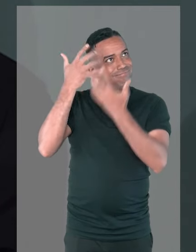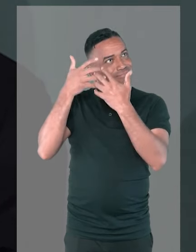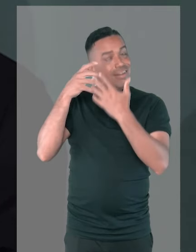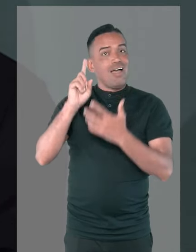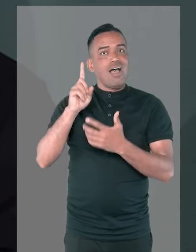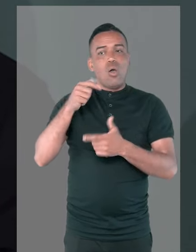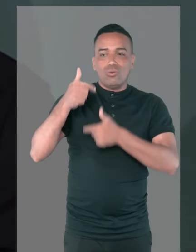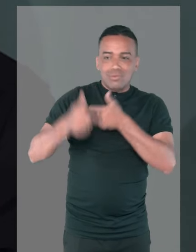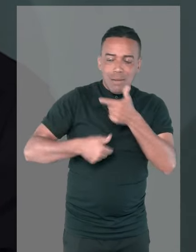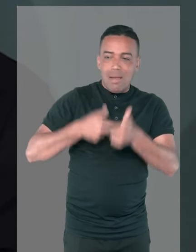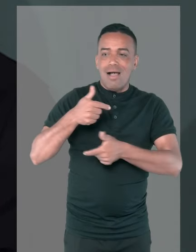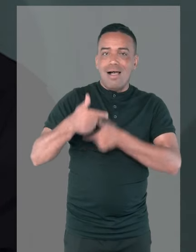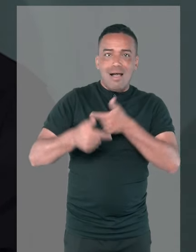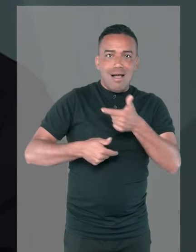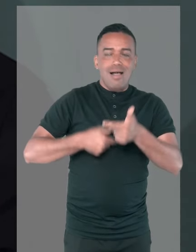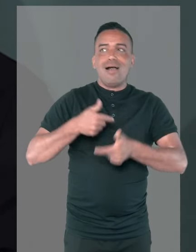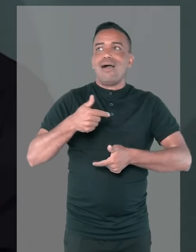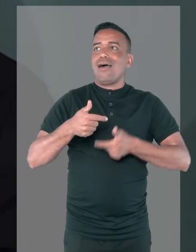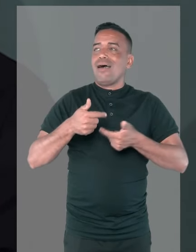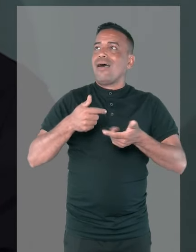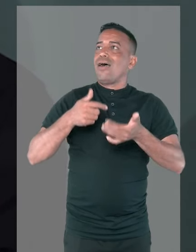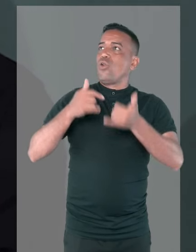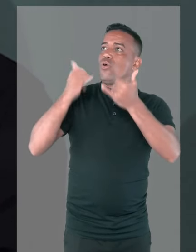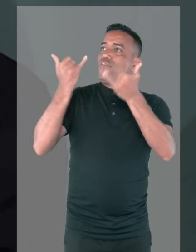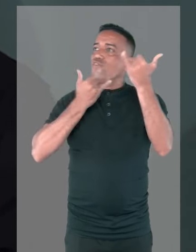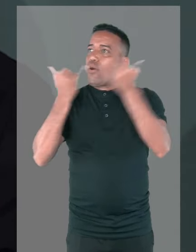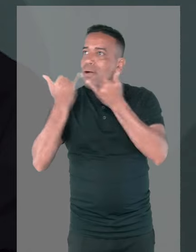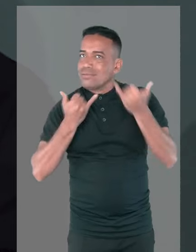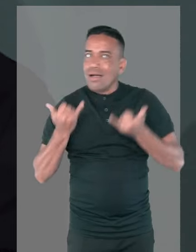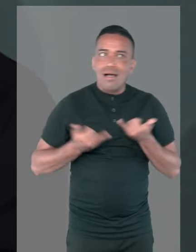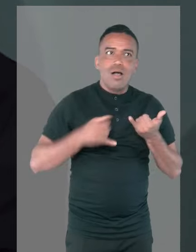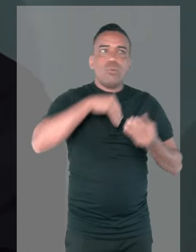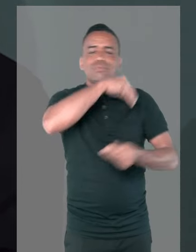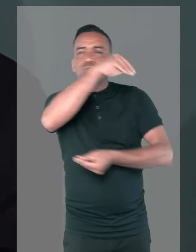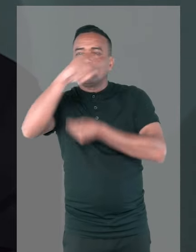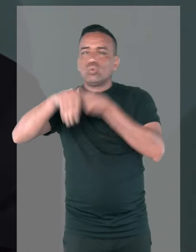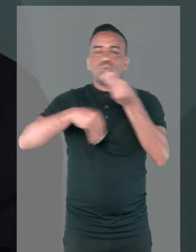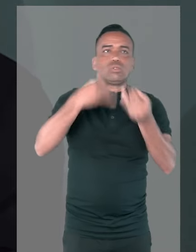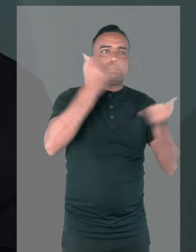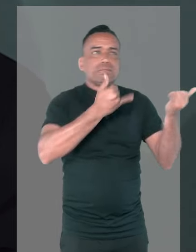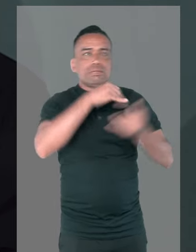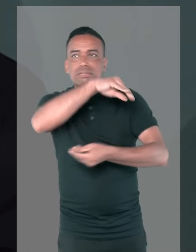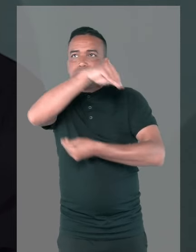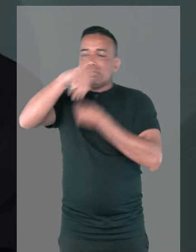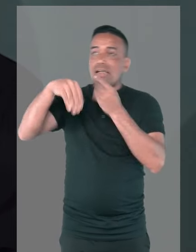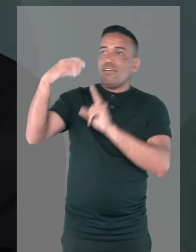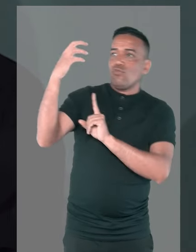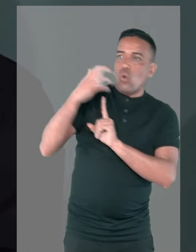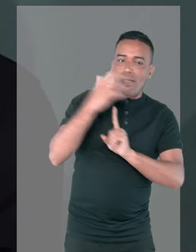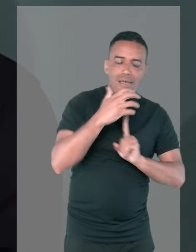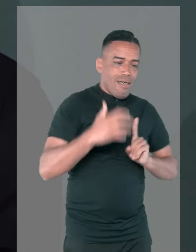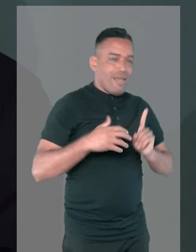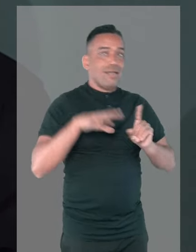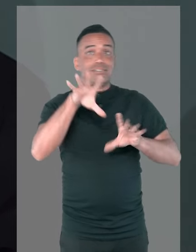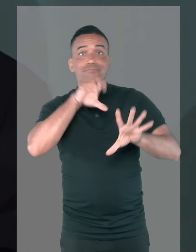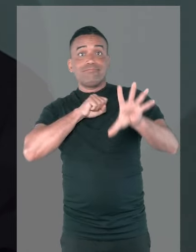de um trabalho de colagem, de mescla de informações, de mistura de coisas, de influências,